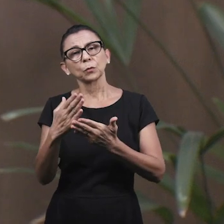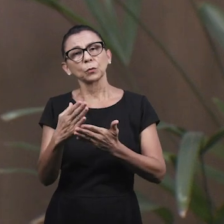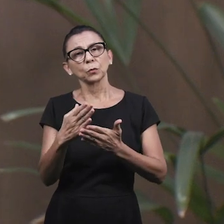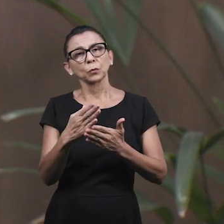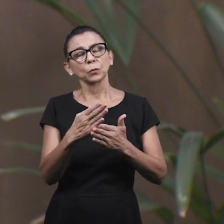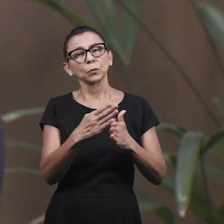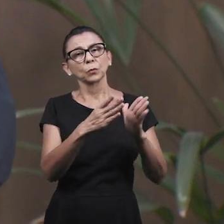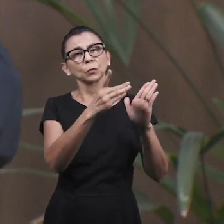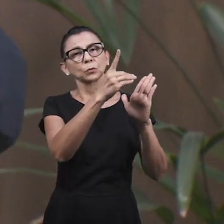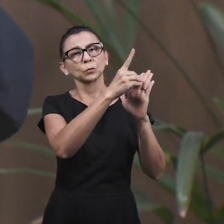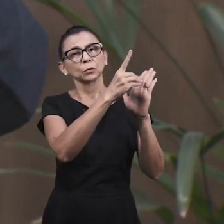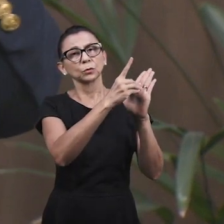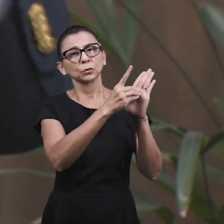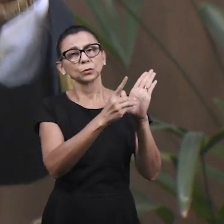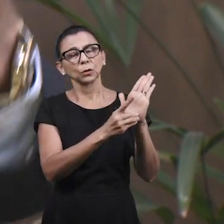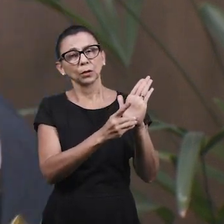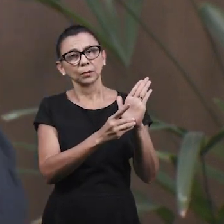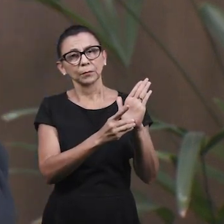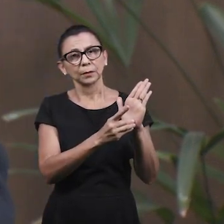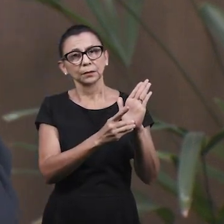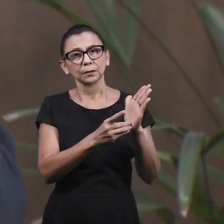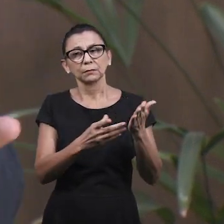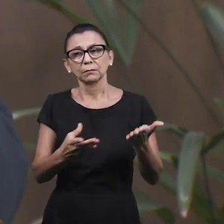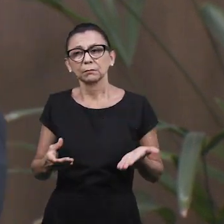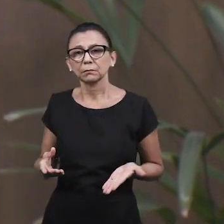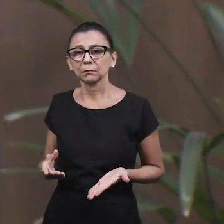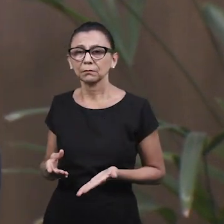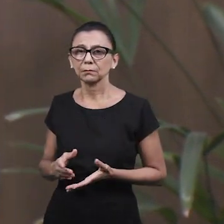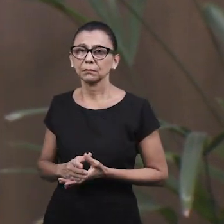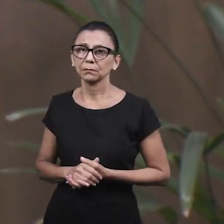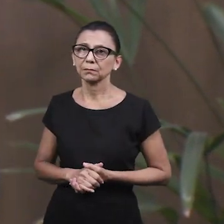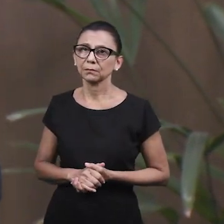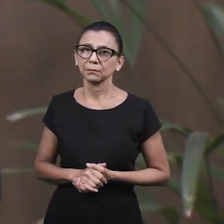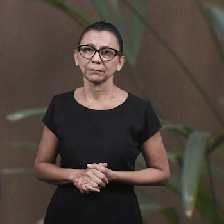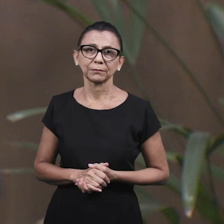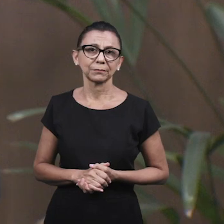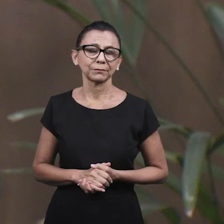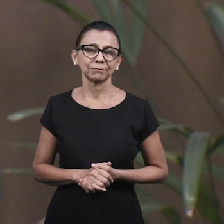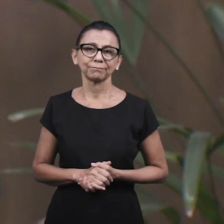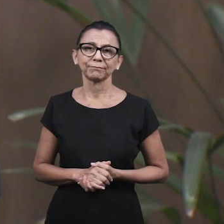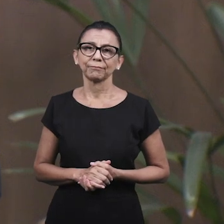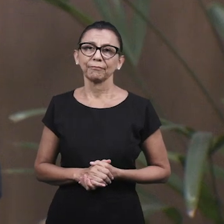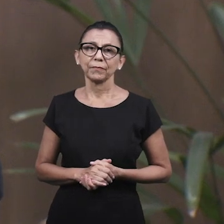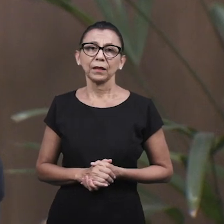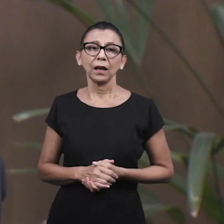o cristianismo, a igreja como um todo aceitou porque a Bíblia estava escondida.